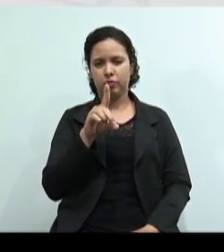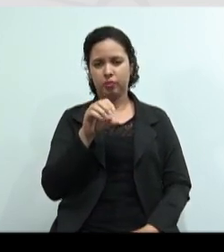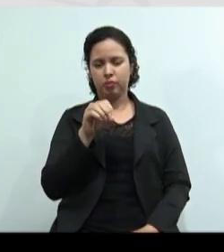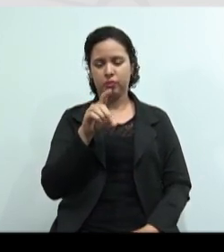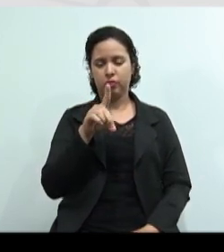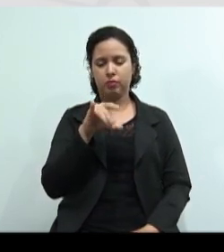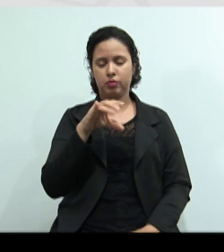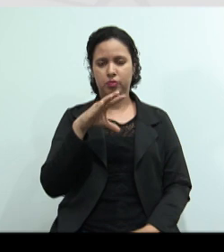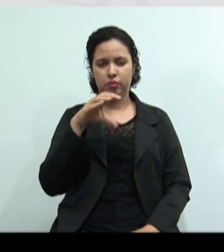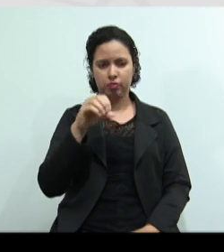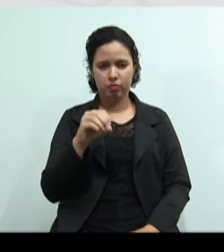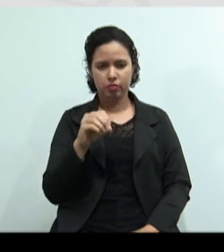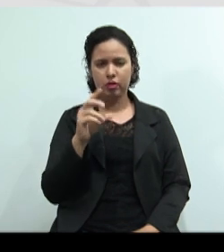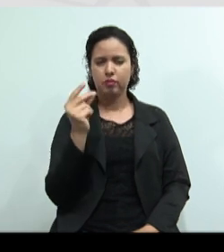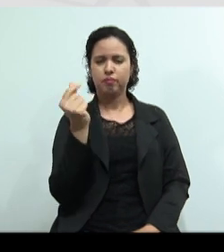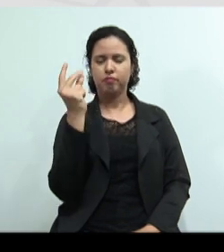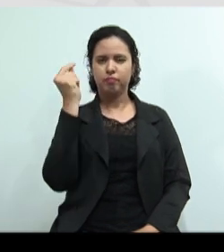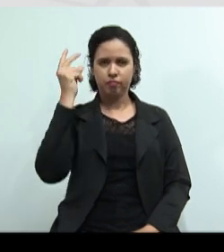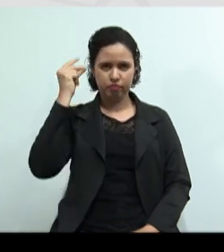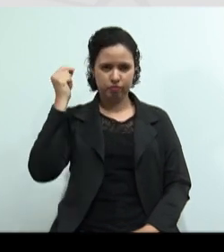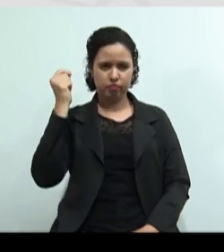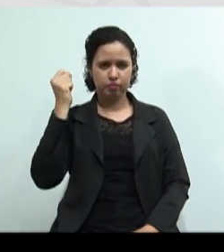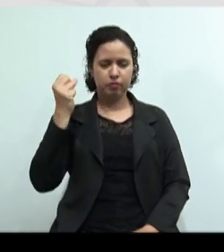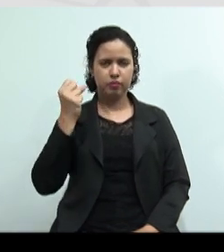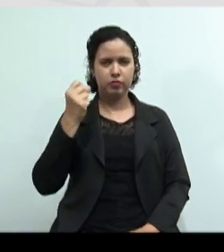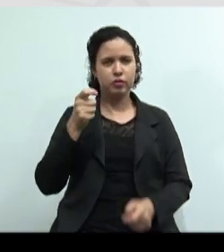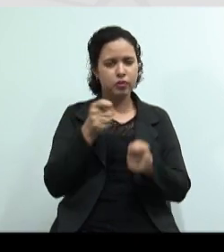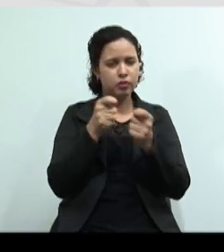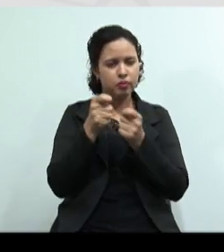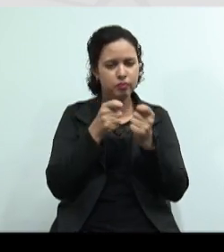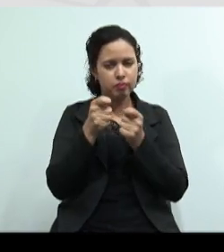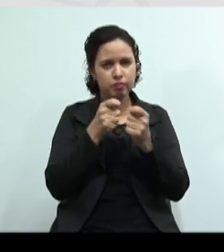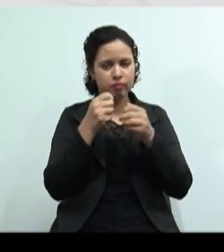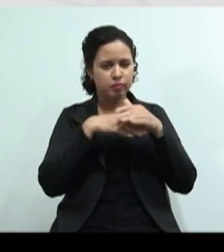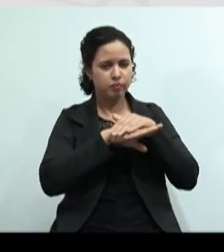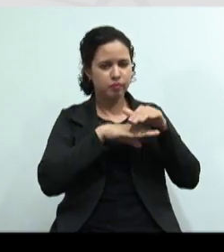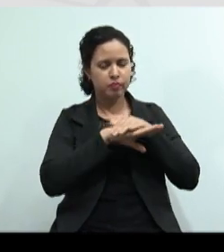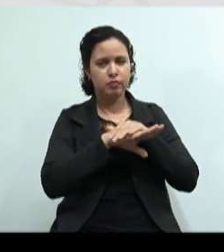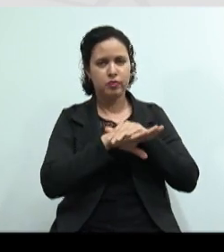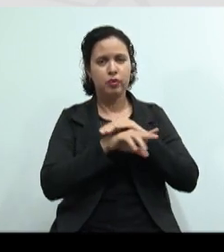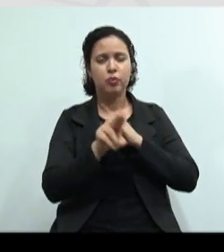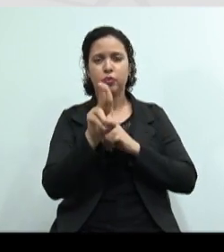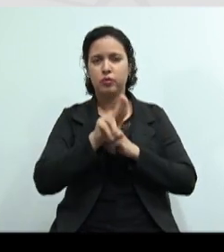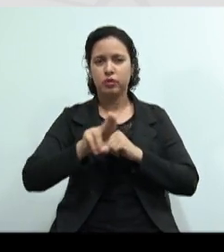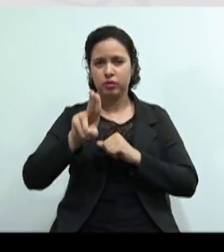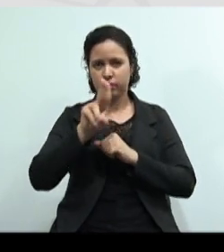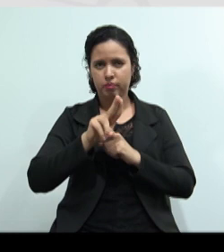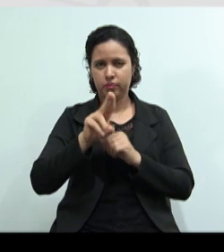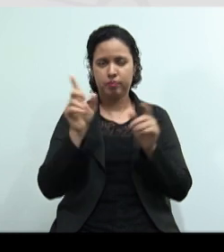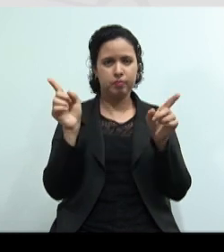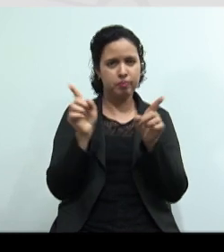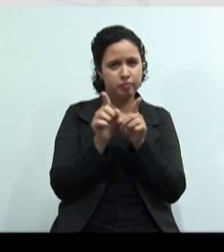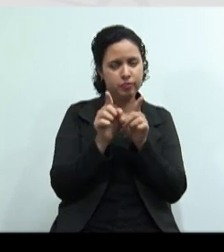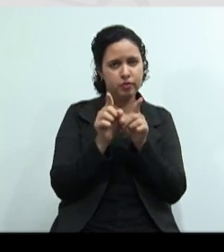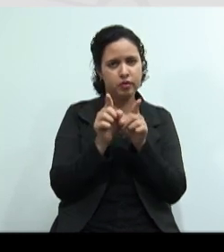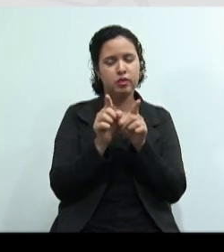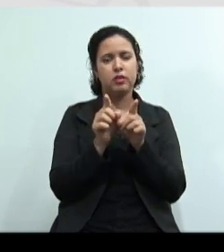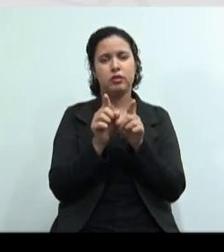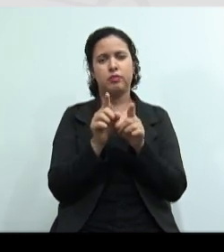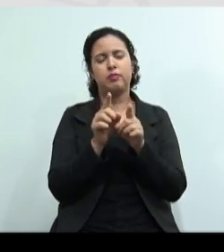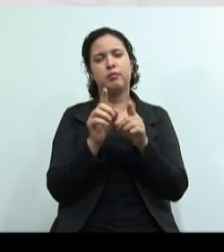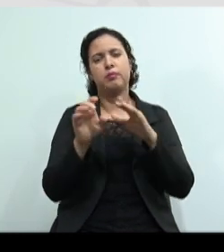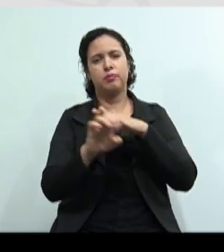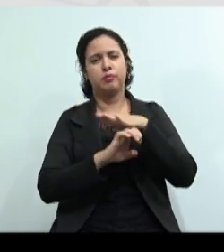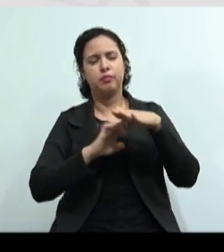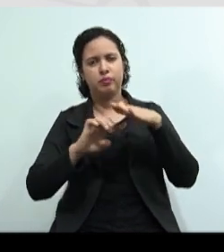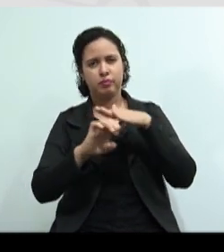periódico, ele é um sistema arcaico de apuração de estoques, ainda adotado por pequenas e médias empresas. Ele apura os estoques físicos